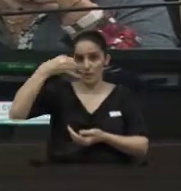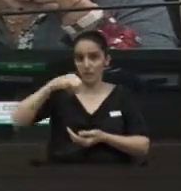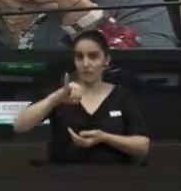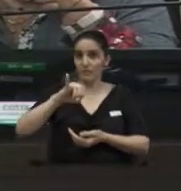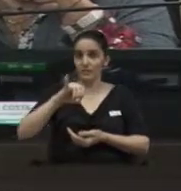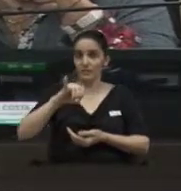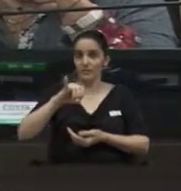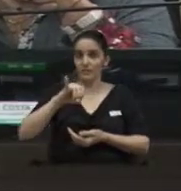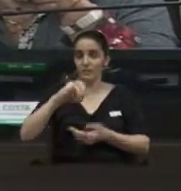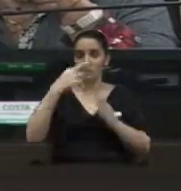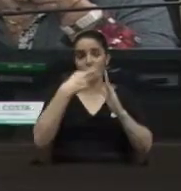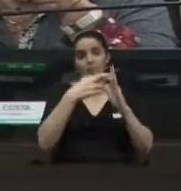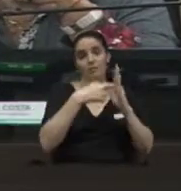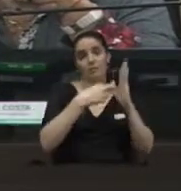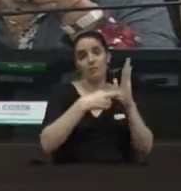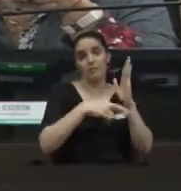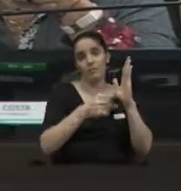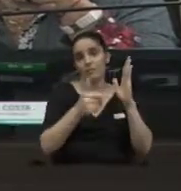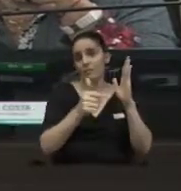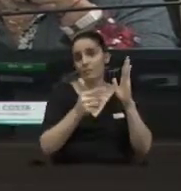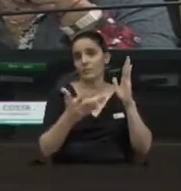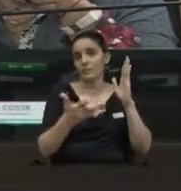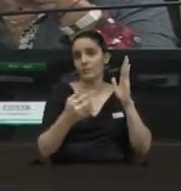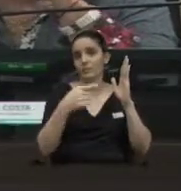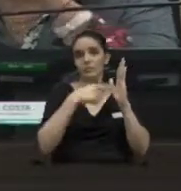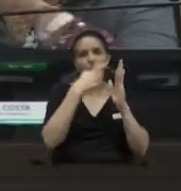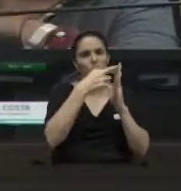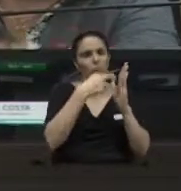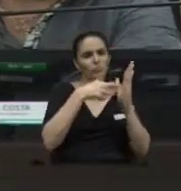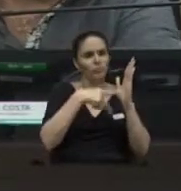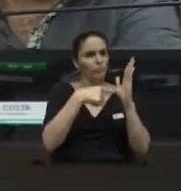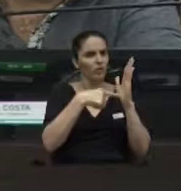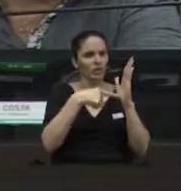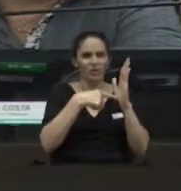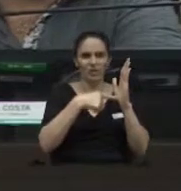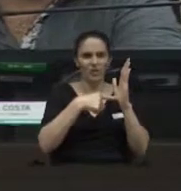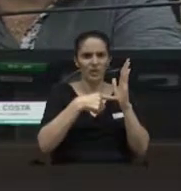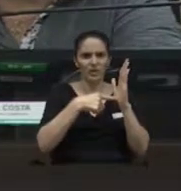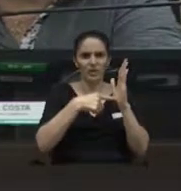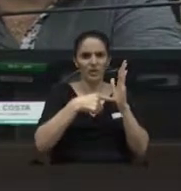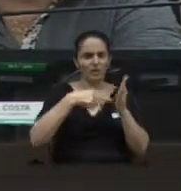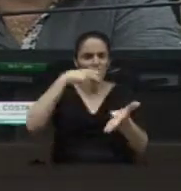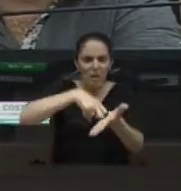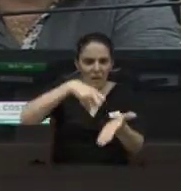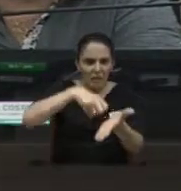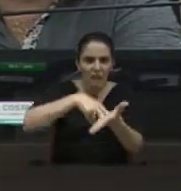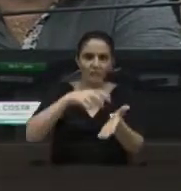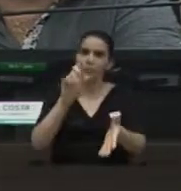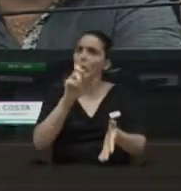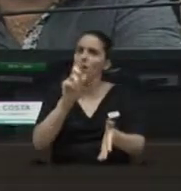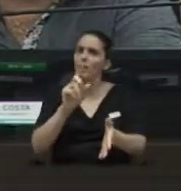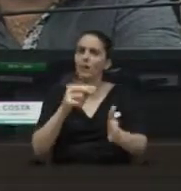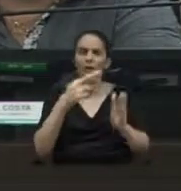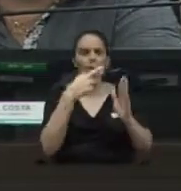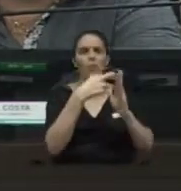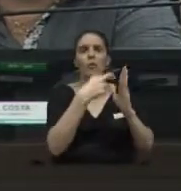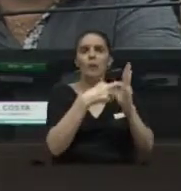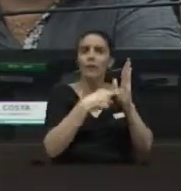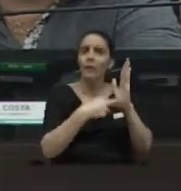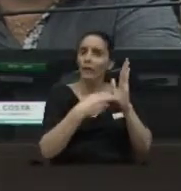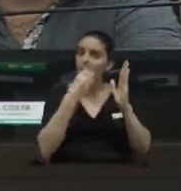regramento. E regramento não é punição para quem usa de maneira correta. E quem usa de maneira